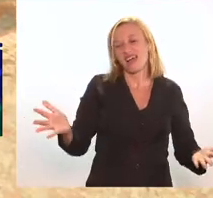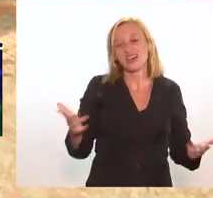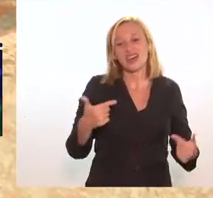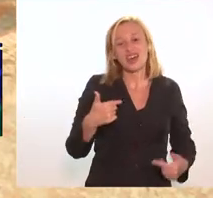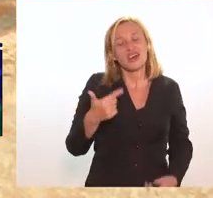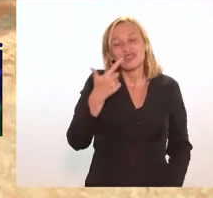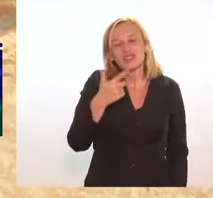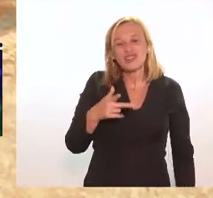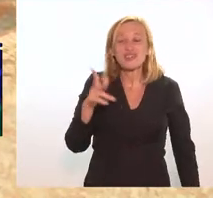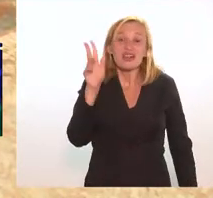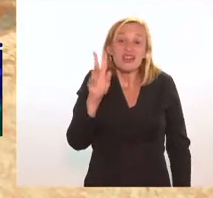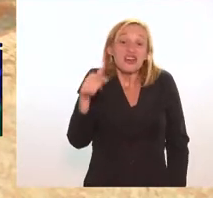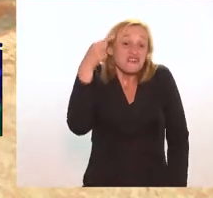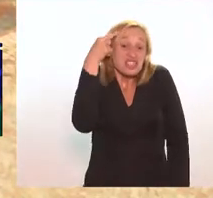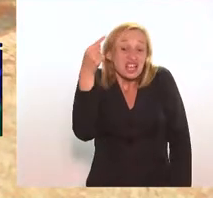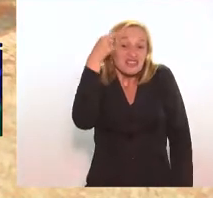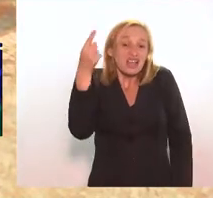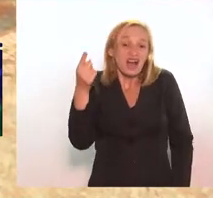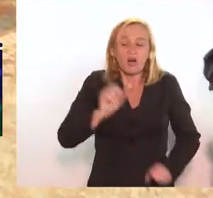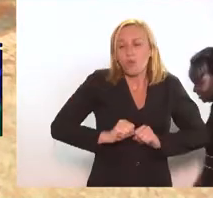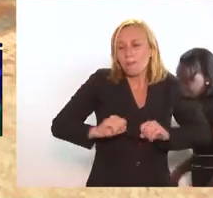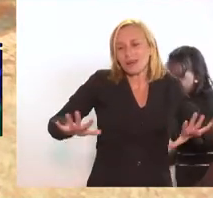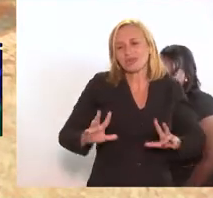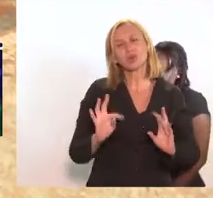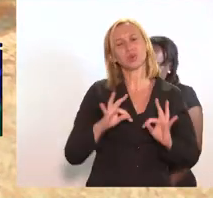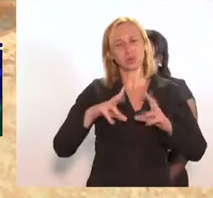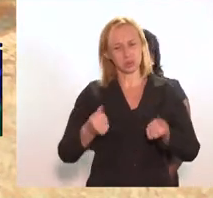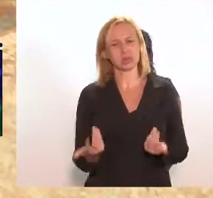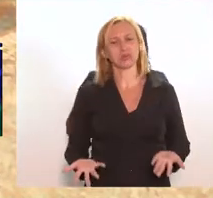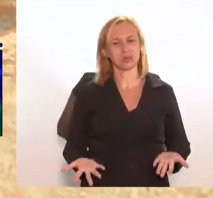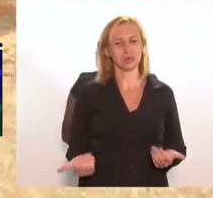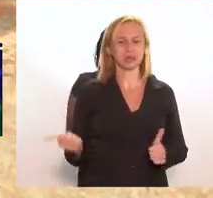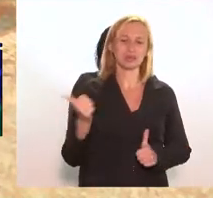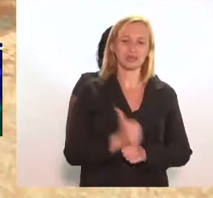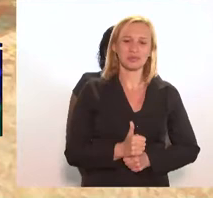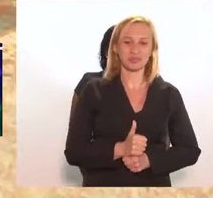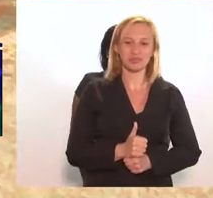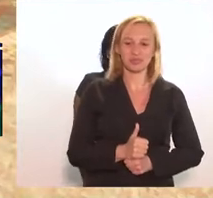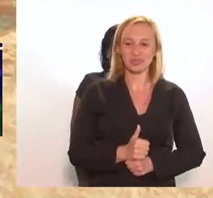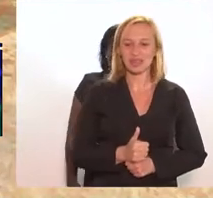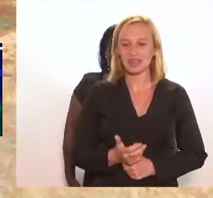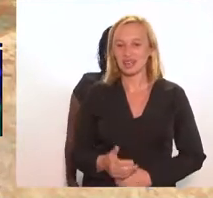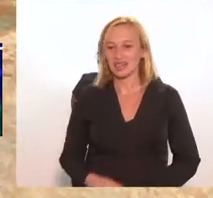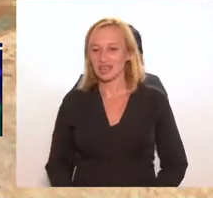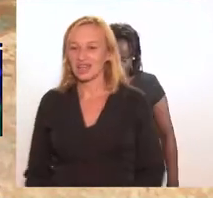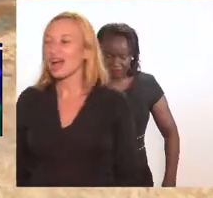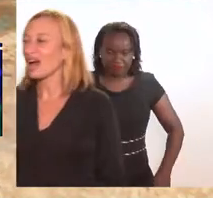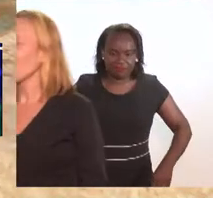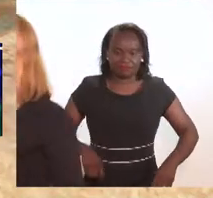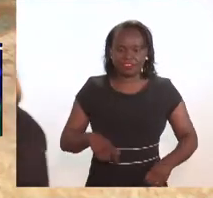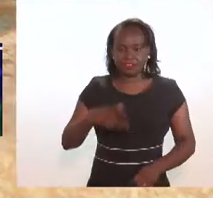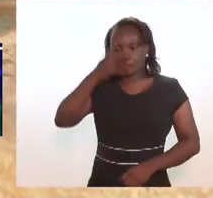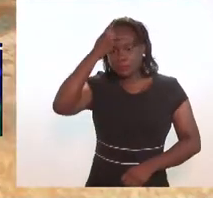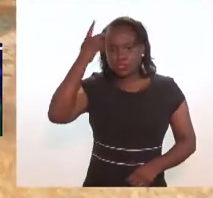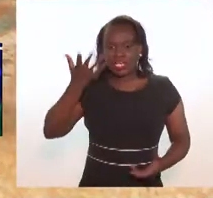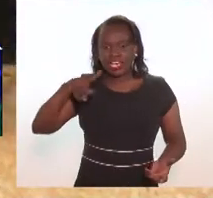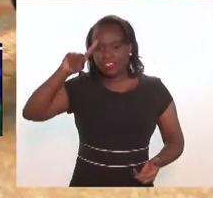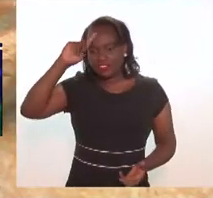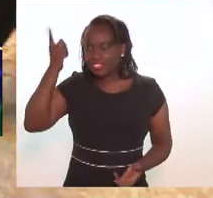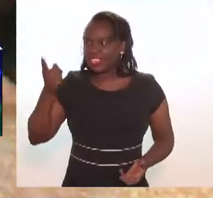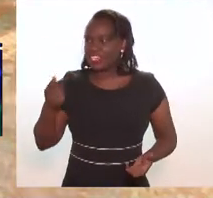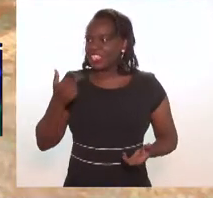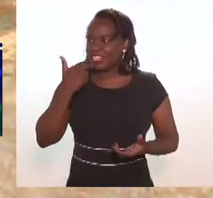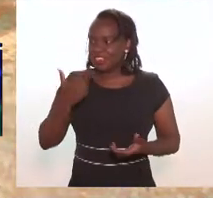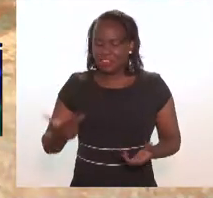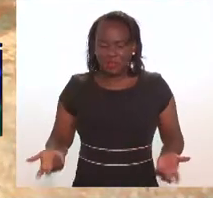Pessoas ficam querendo inventar, com pandemia, com tudo. Pessoas ficam querendo inventar uma linguagem completamente louca, rapaz.